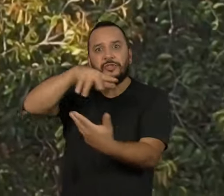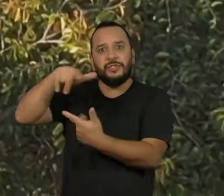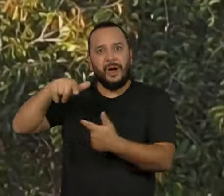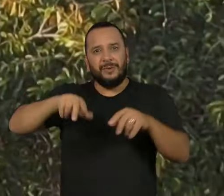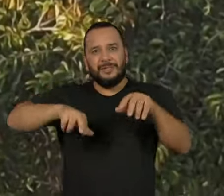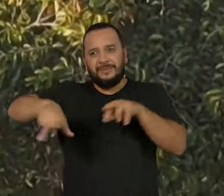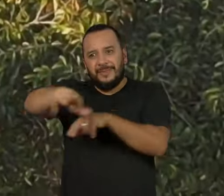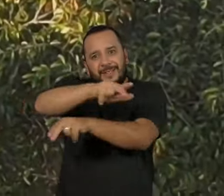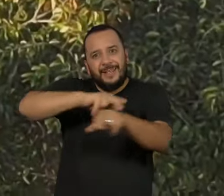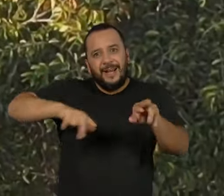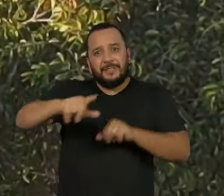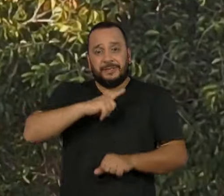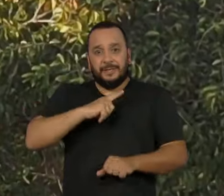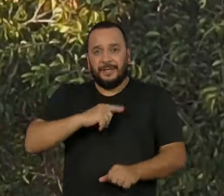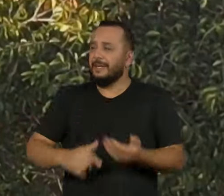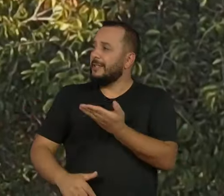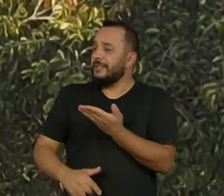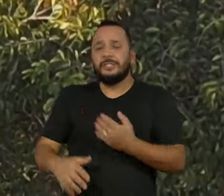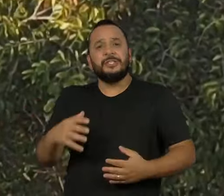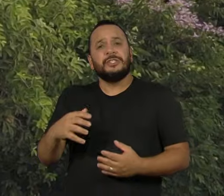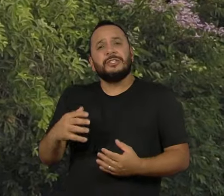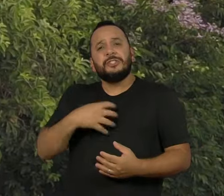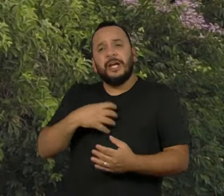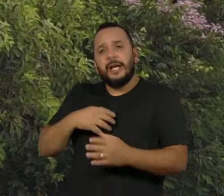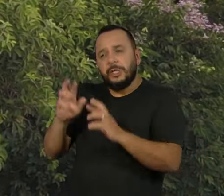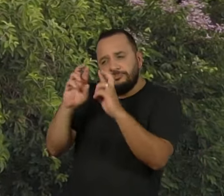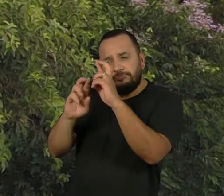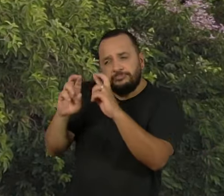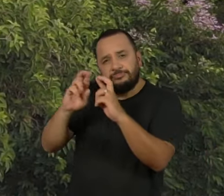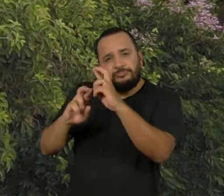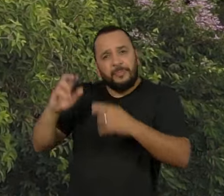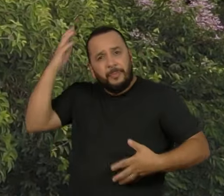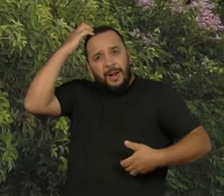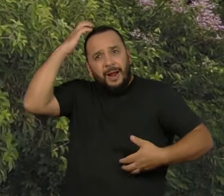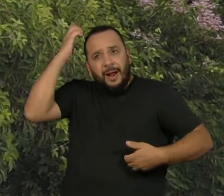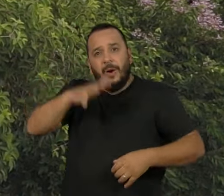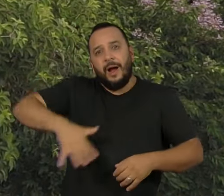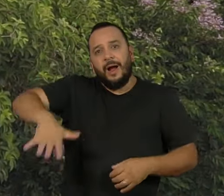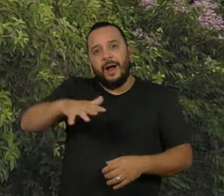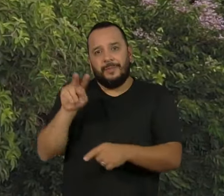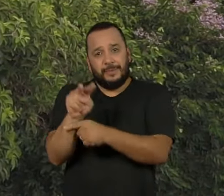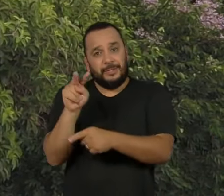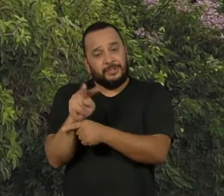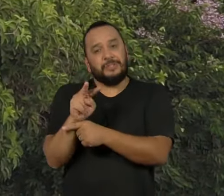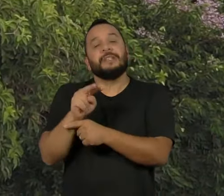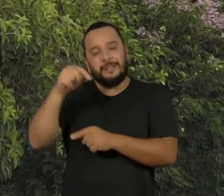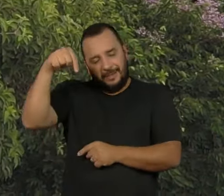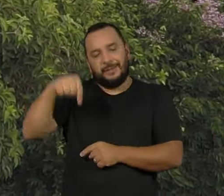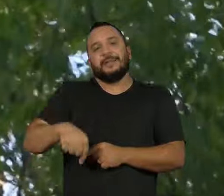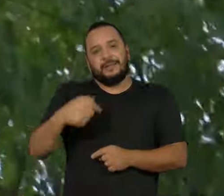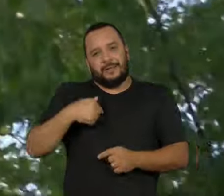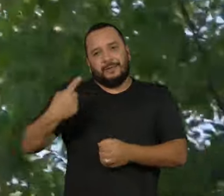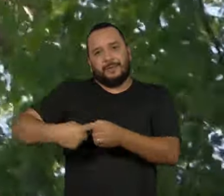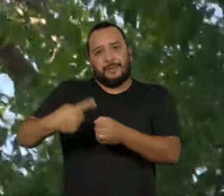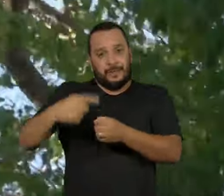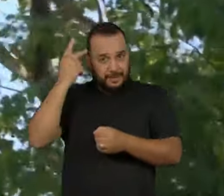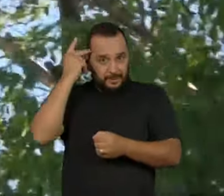E cientistas analisam o comportamento do muriqui do sul em área protegida do interior paulista para colaborar